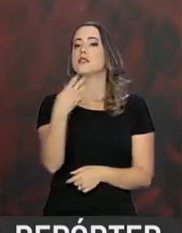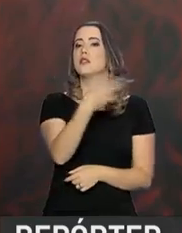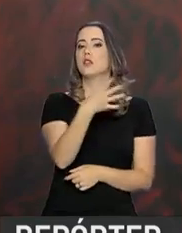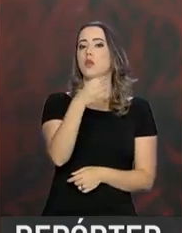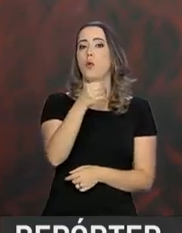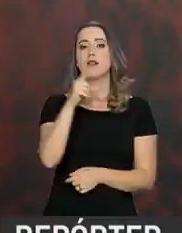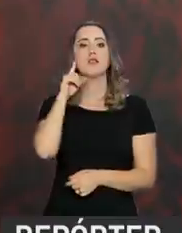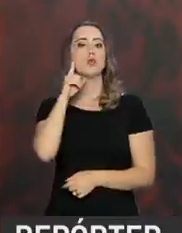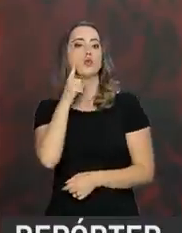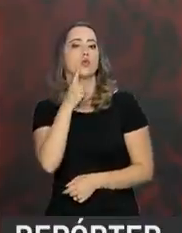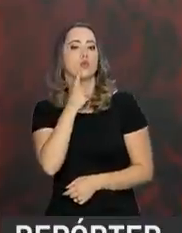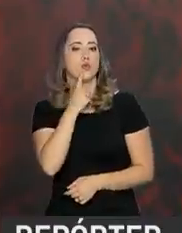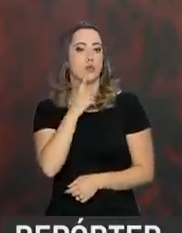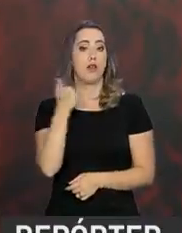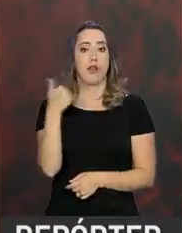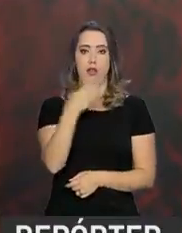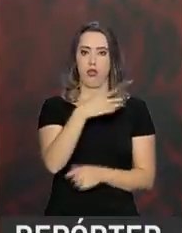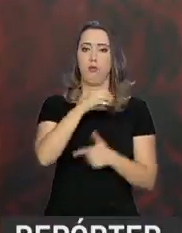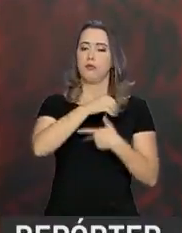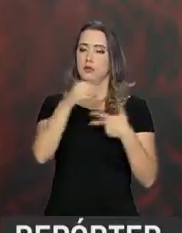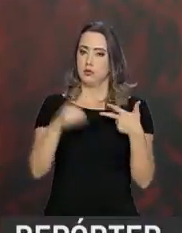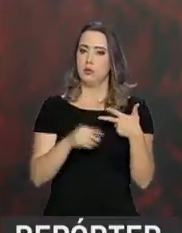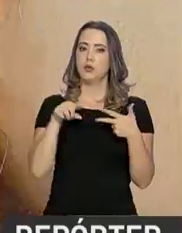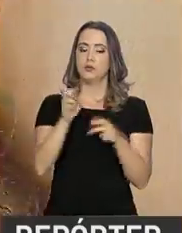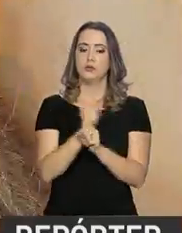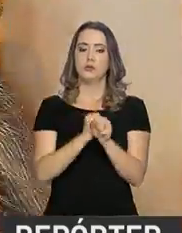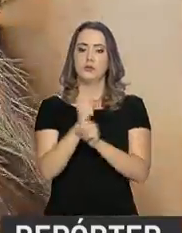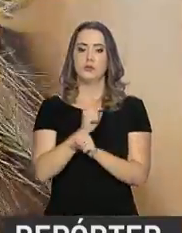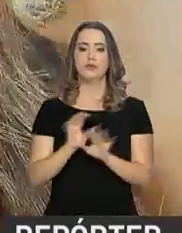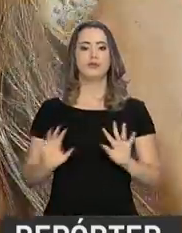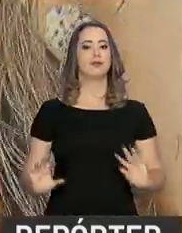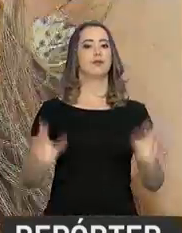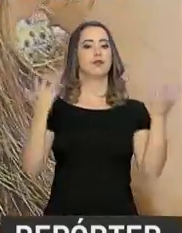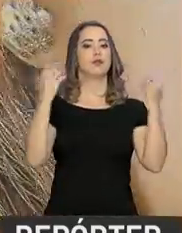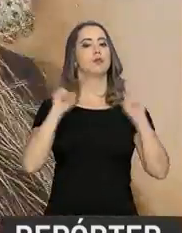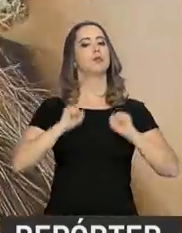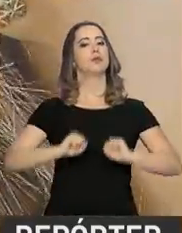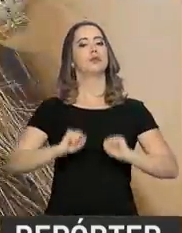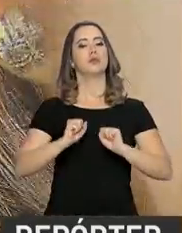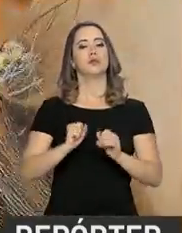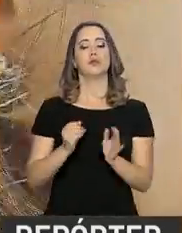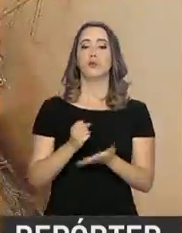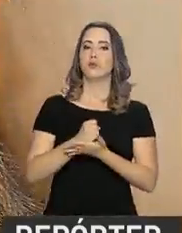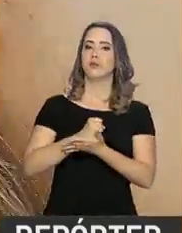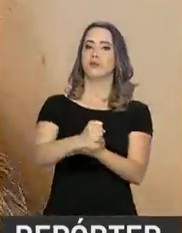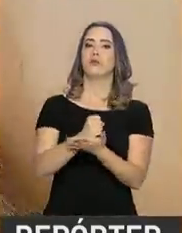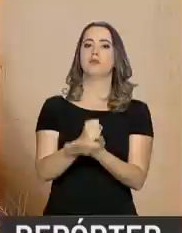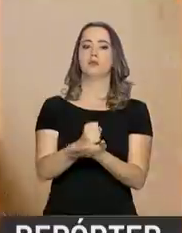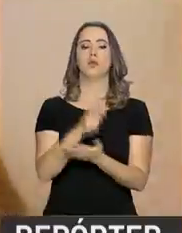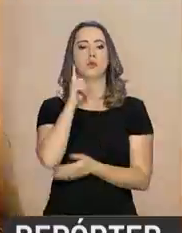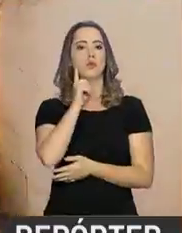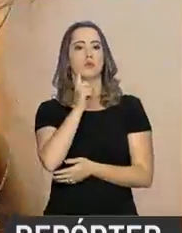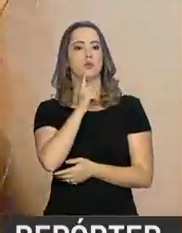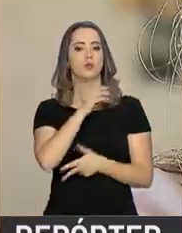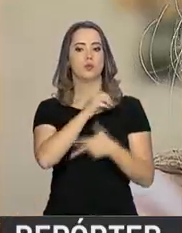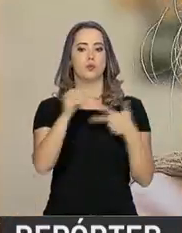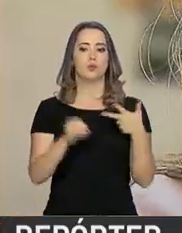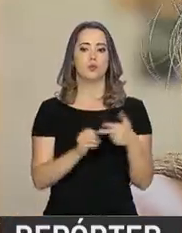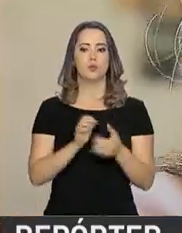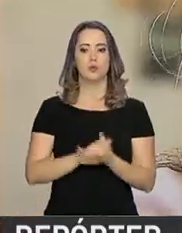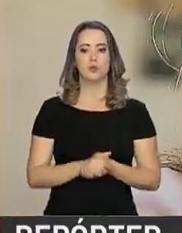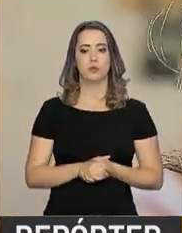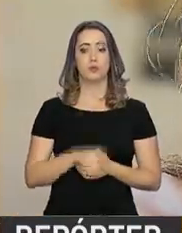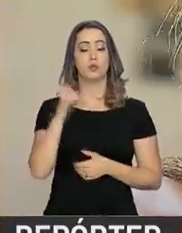pelo menos 14 vão fazer o enem este ano ela comemora as possibilidades oferecidas ao aluno surdo no enem